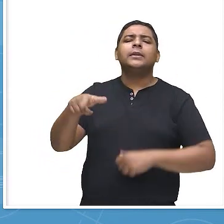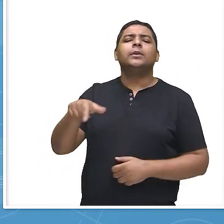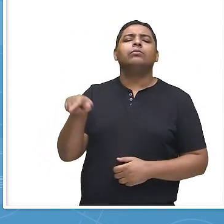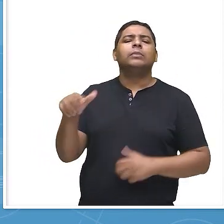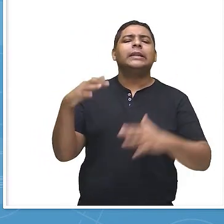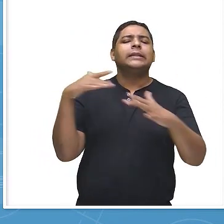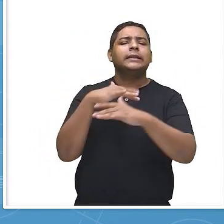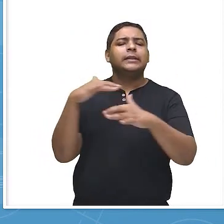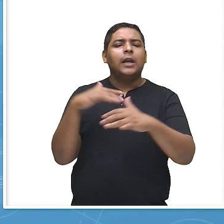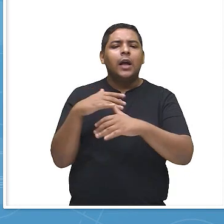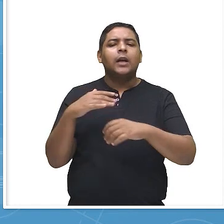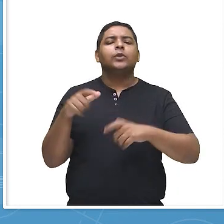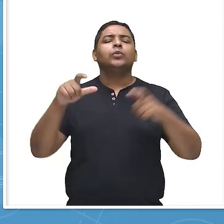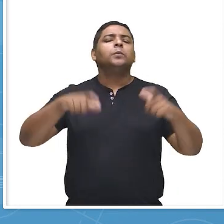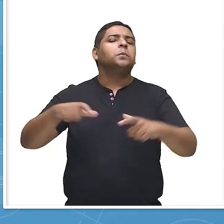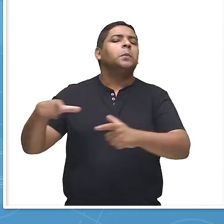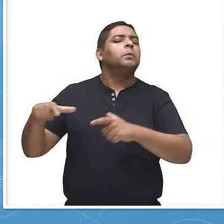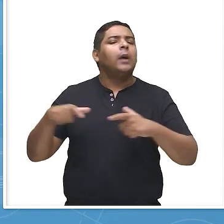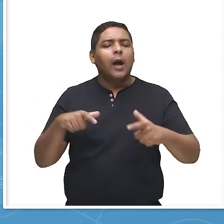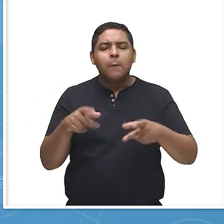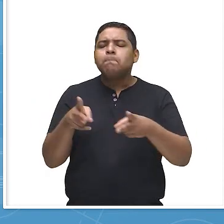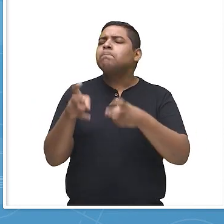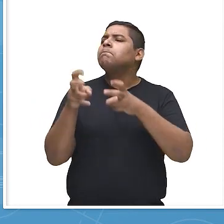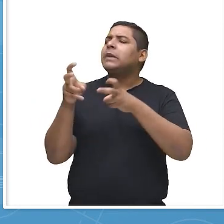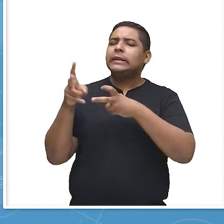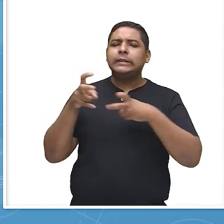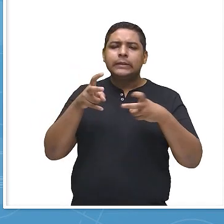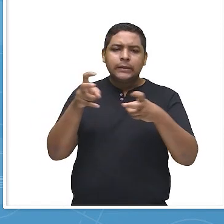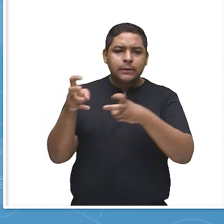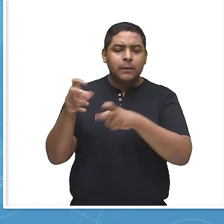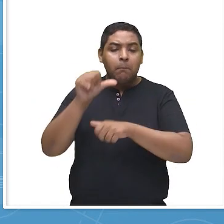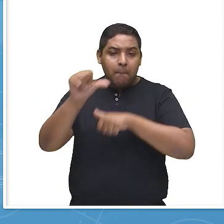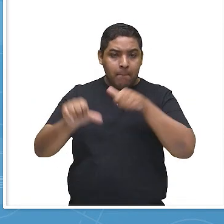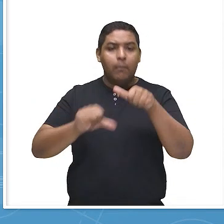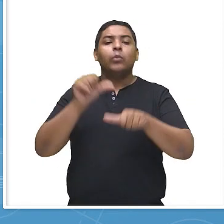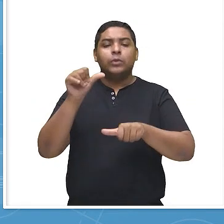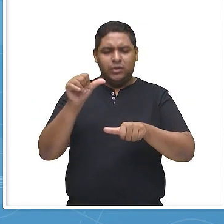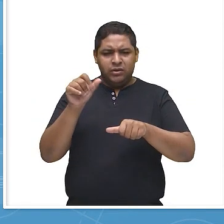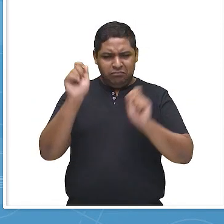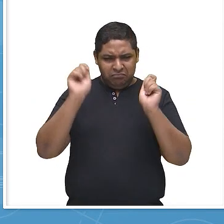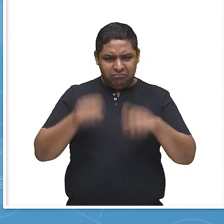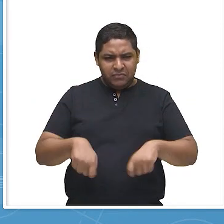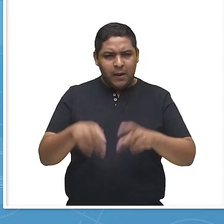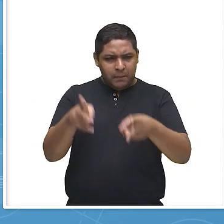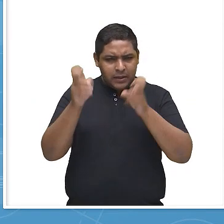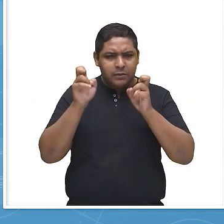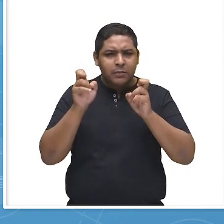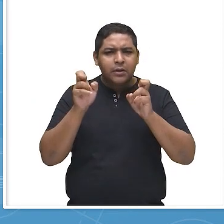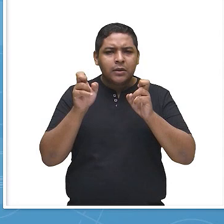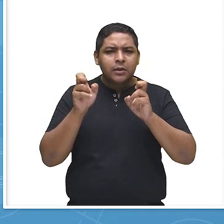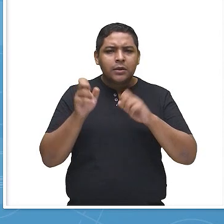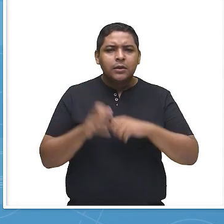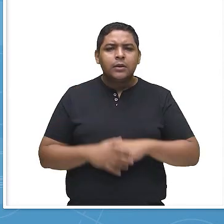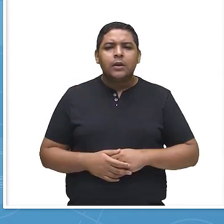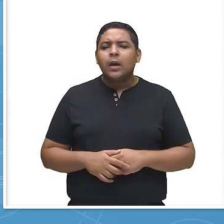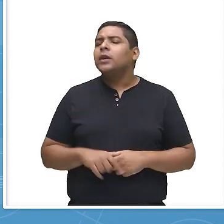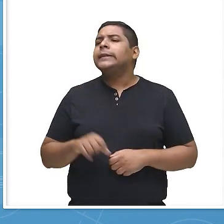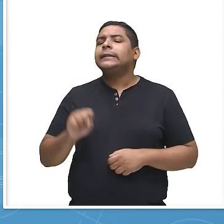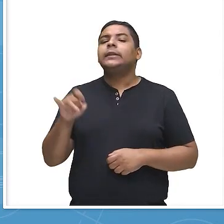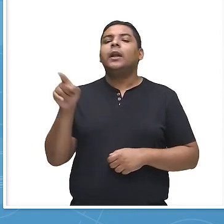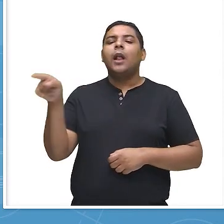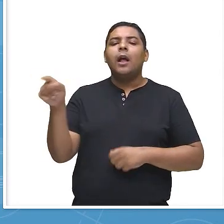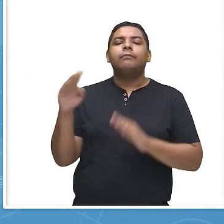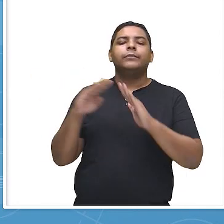bairro. Você consegue perceber a mudança da paisagem? Se nós estivéssemos na escola regular, né,